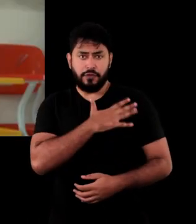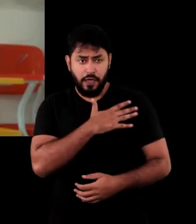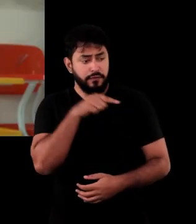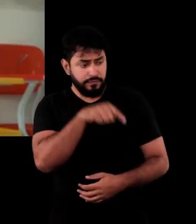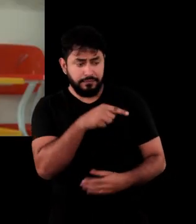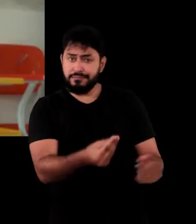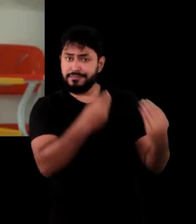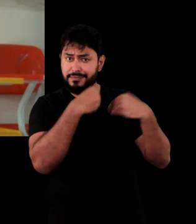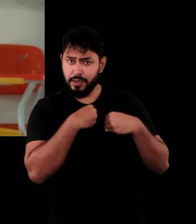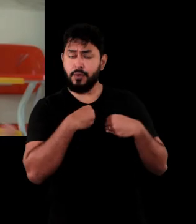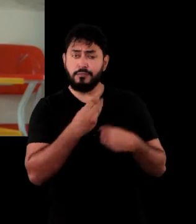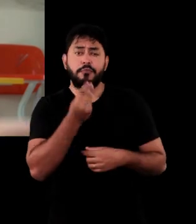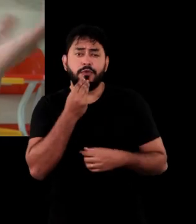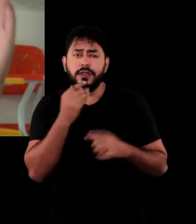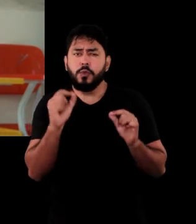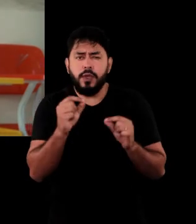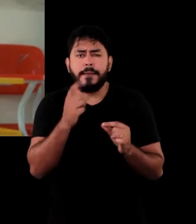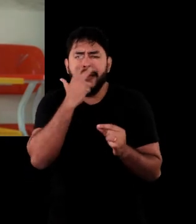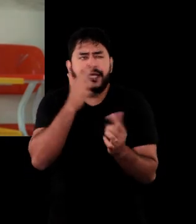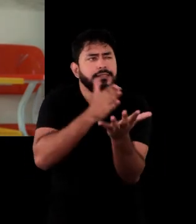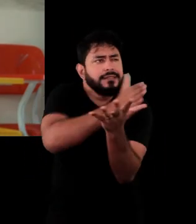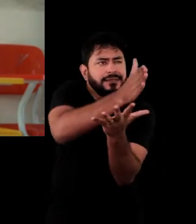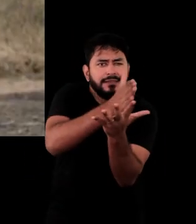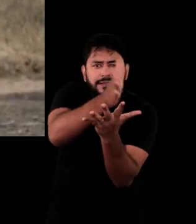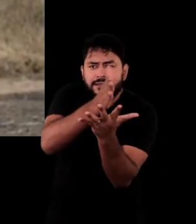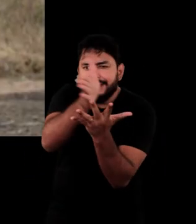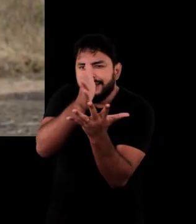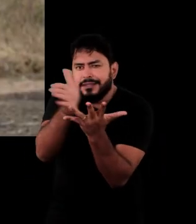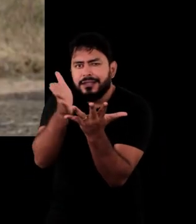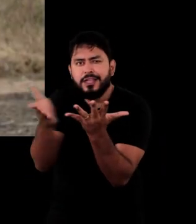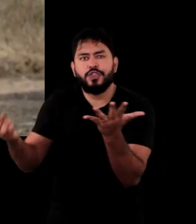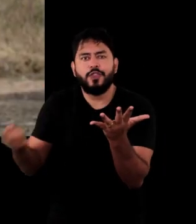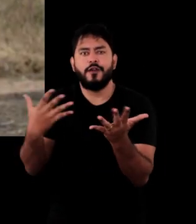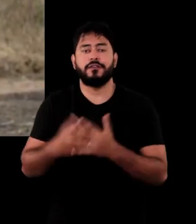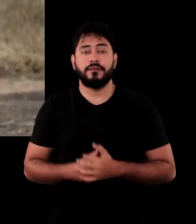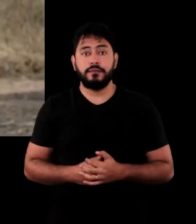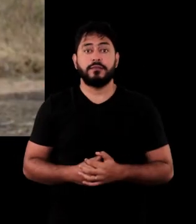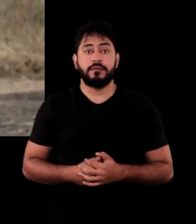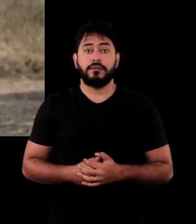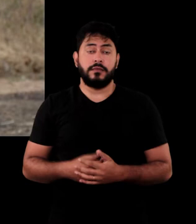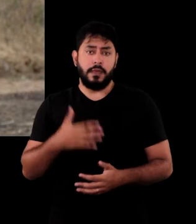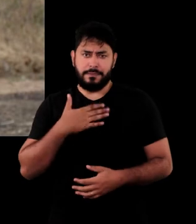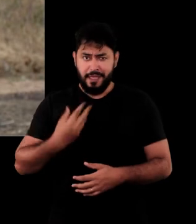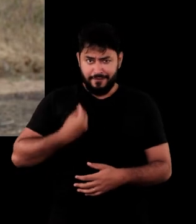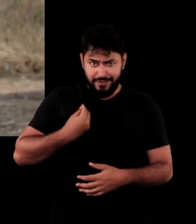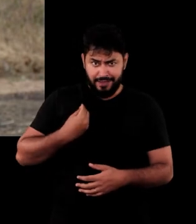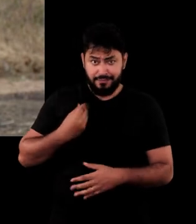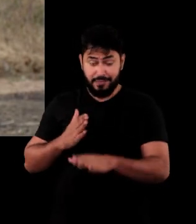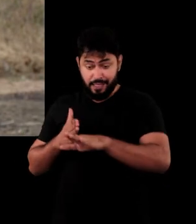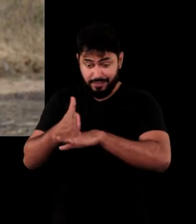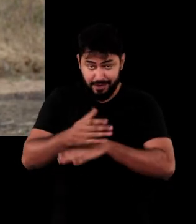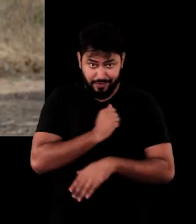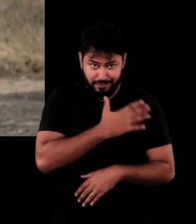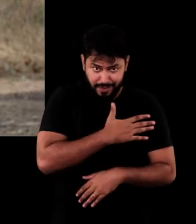possibilitou novos caminhos, novas escolhas. Minha vida era uma antes do IFPE e